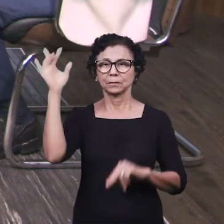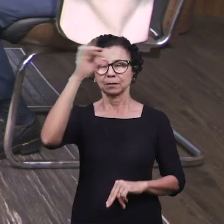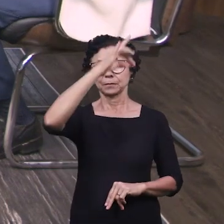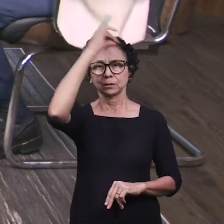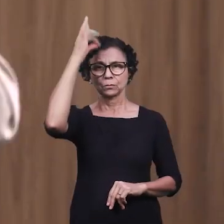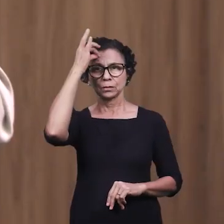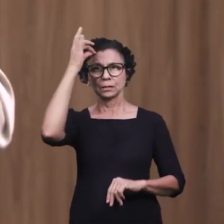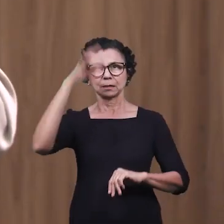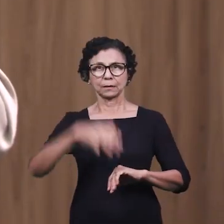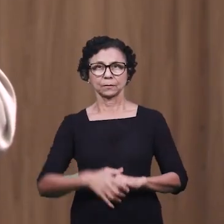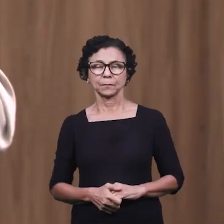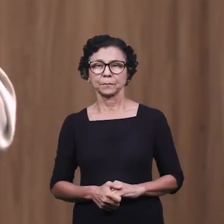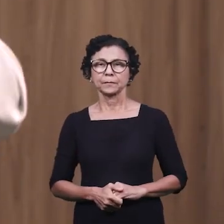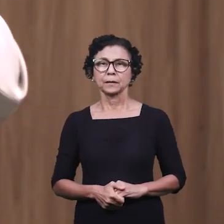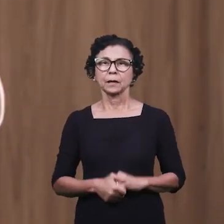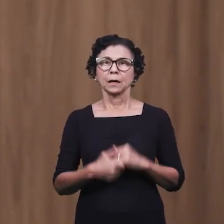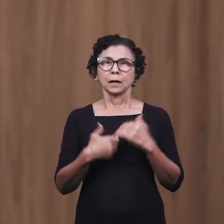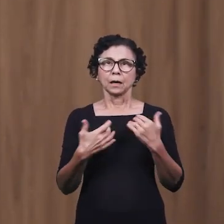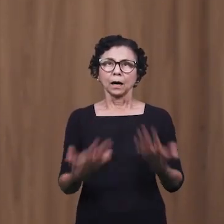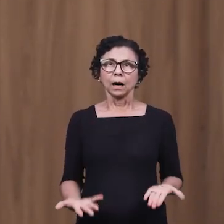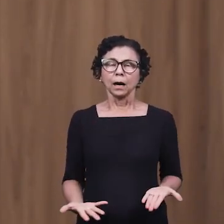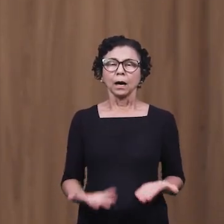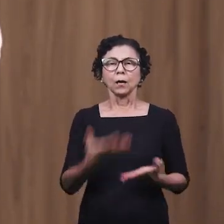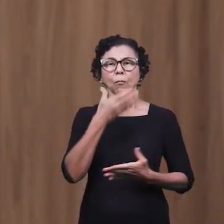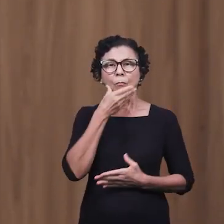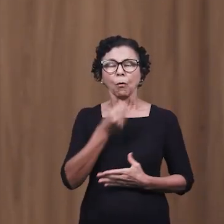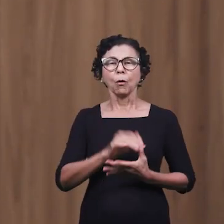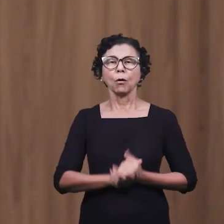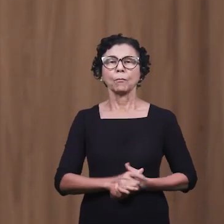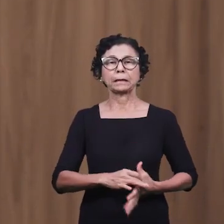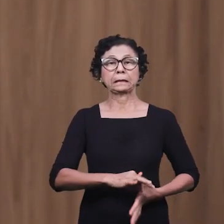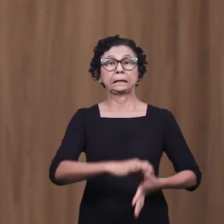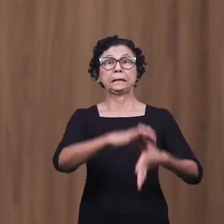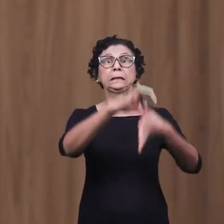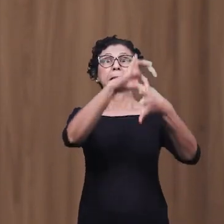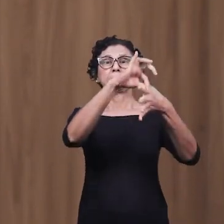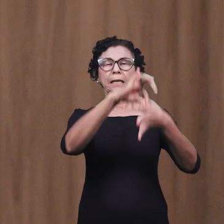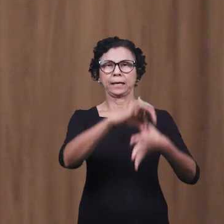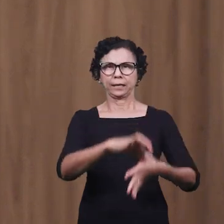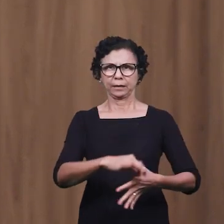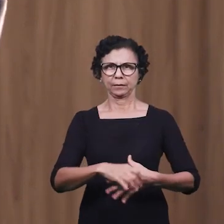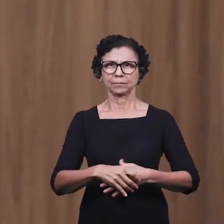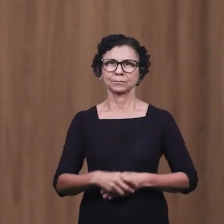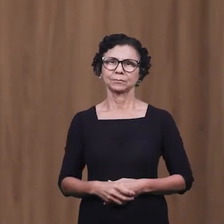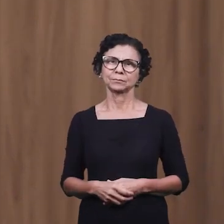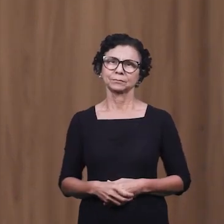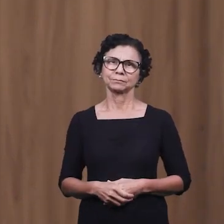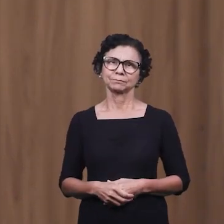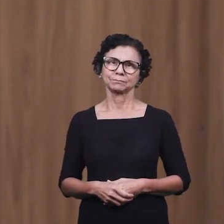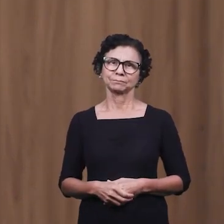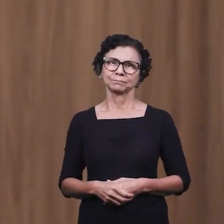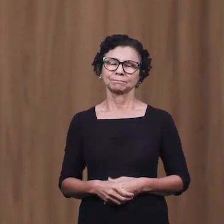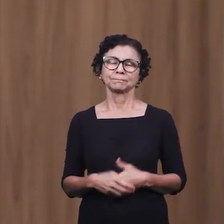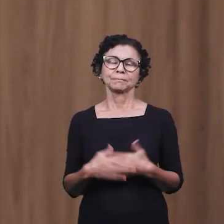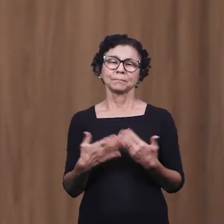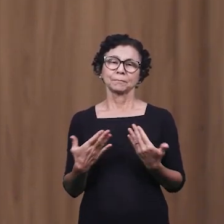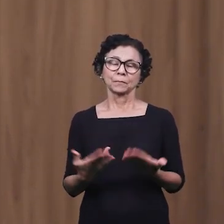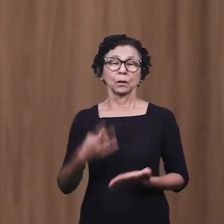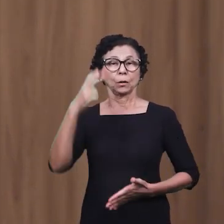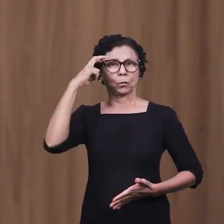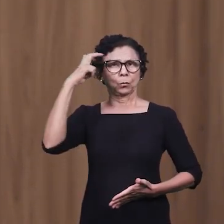Para que, em vez de ser ele, o catedrático, o maior do mundo, o grande líder, ele